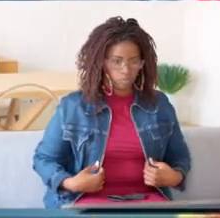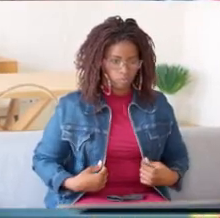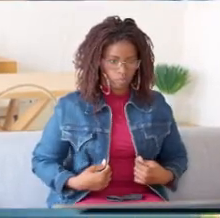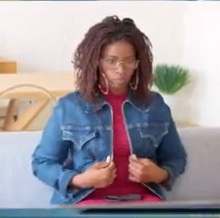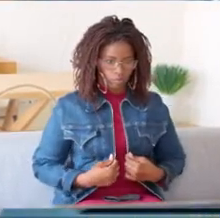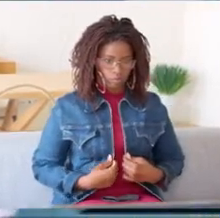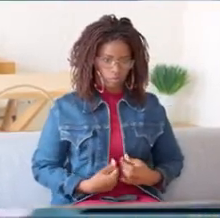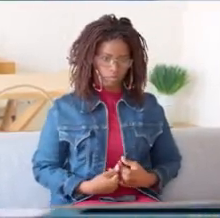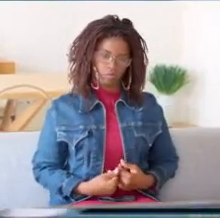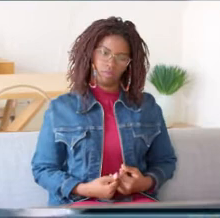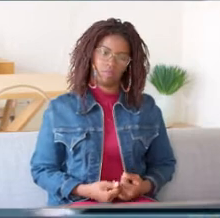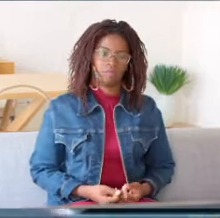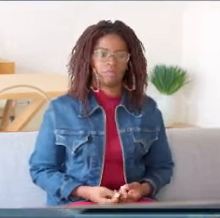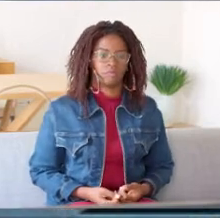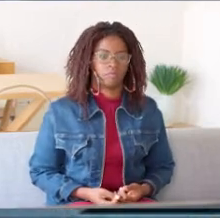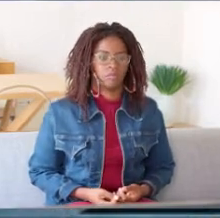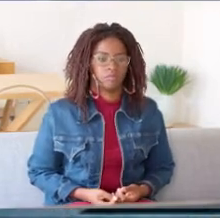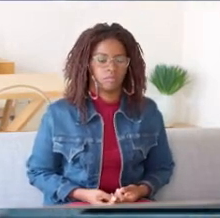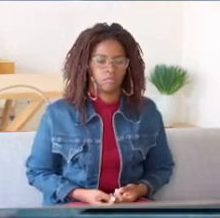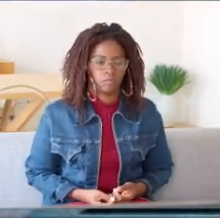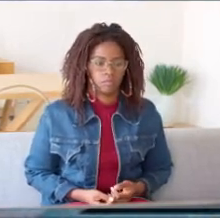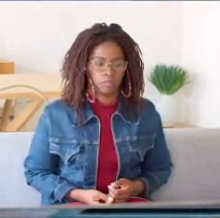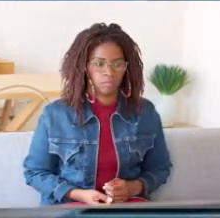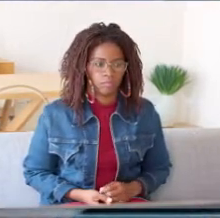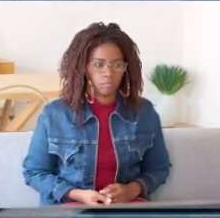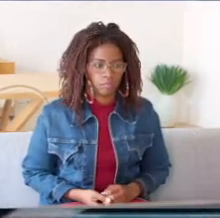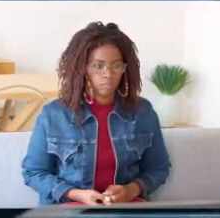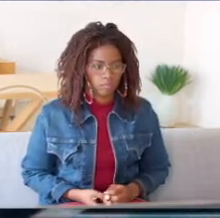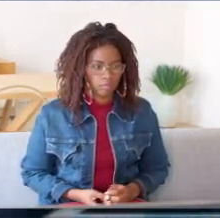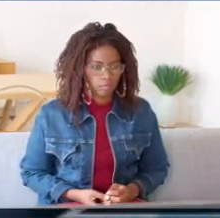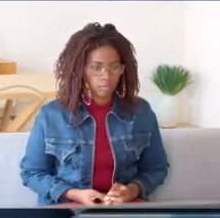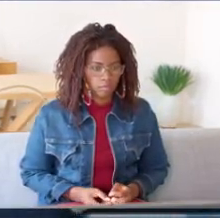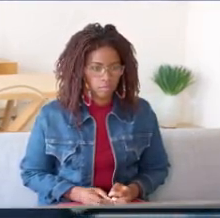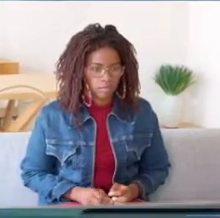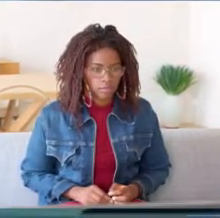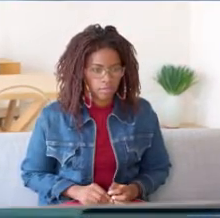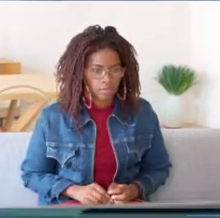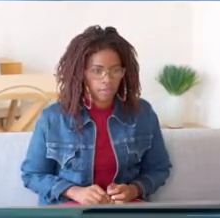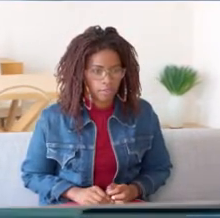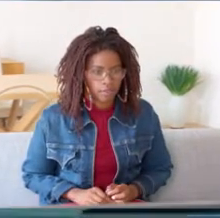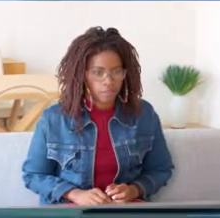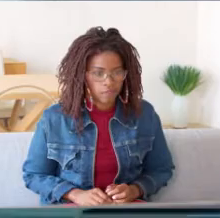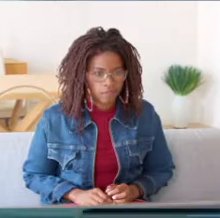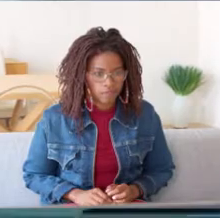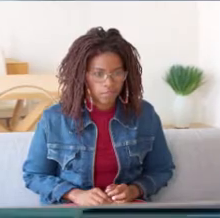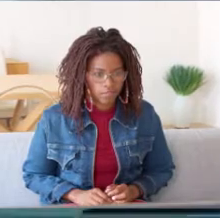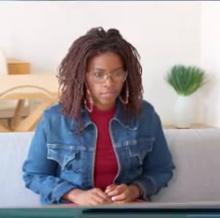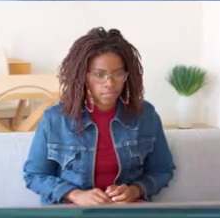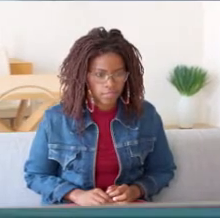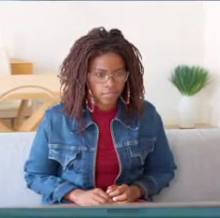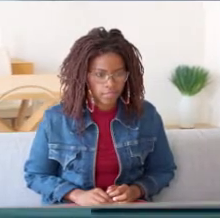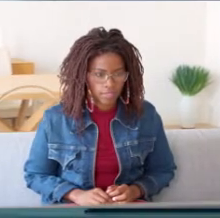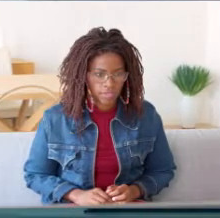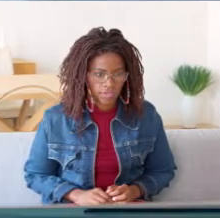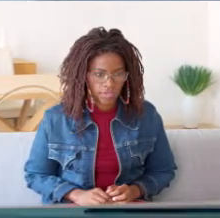agora vai não vai congela fica assim tremendo e tal são remoção Total ou seja dessa